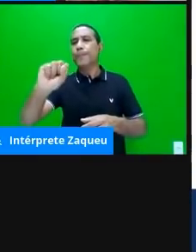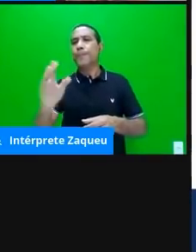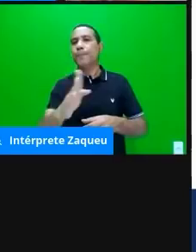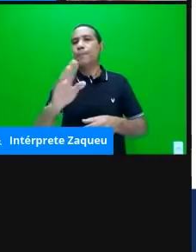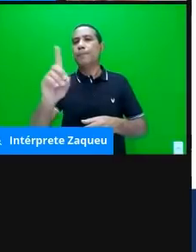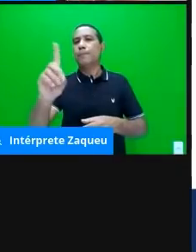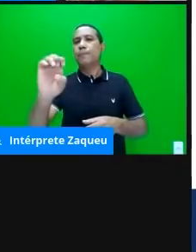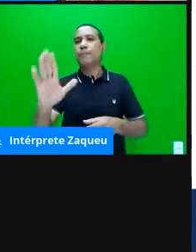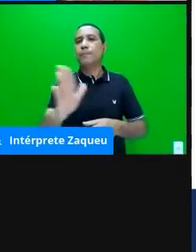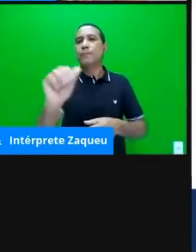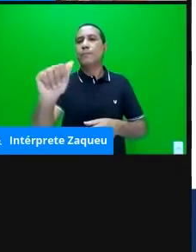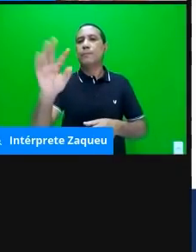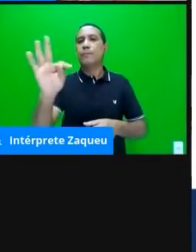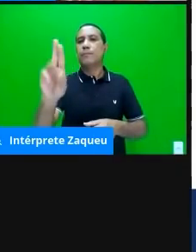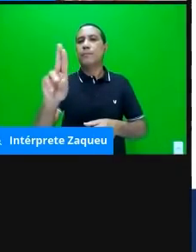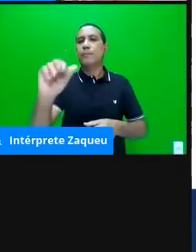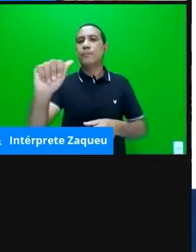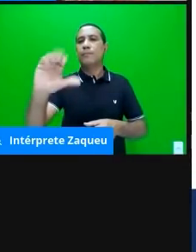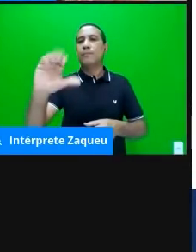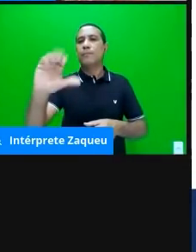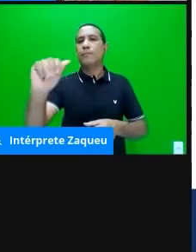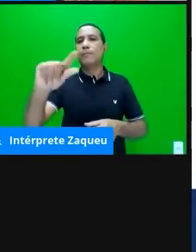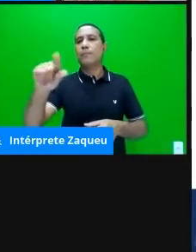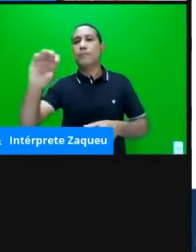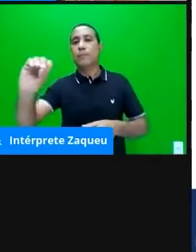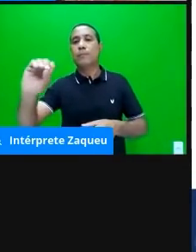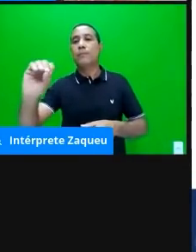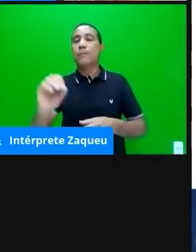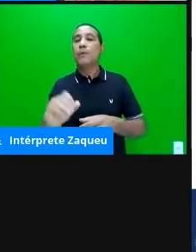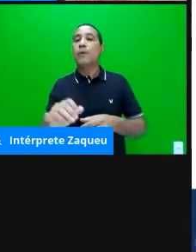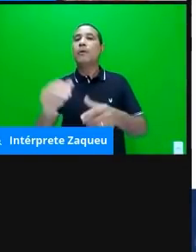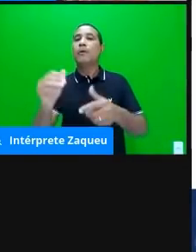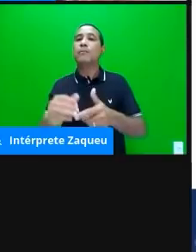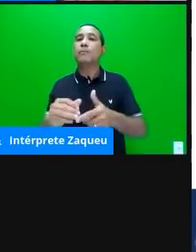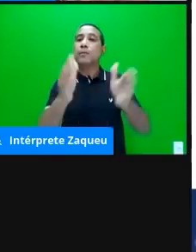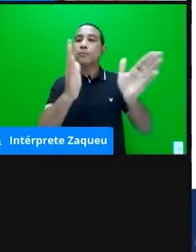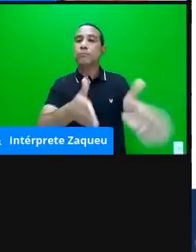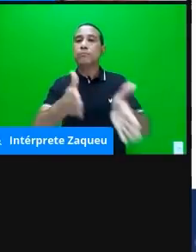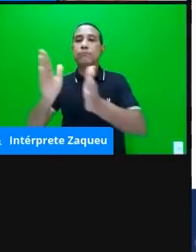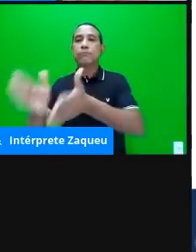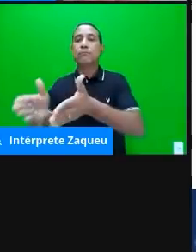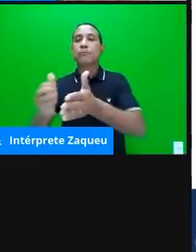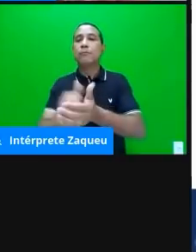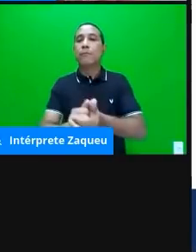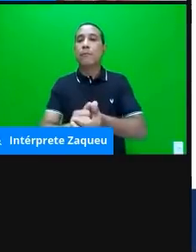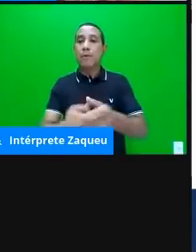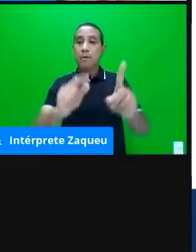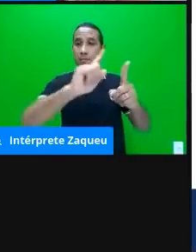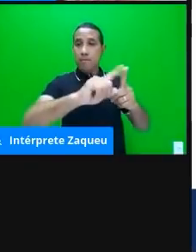vida cotidiana, para campos de atuação das práticas, campos da vida